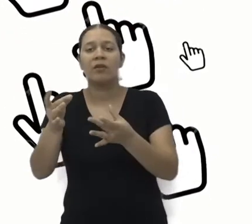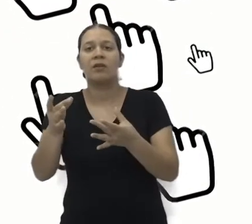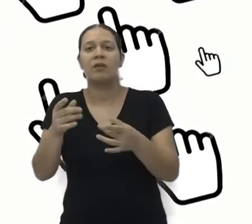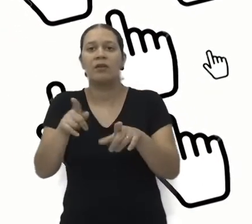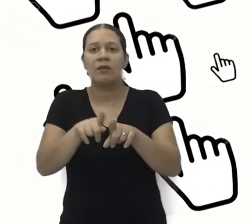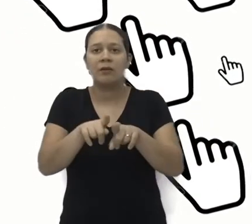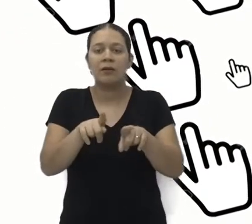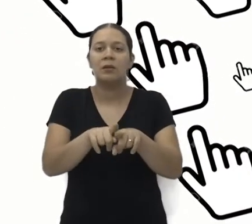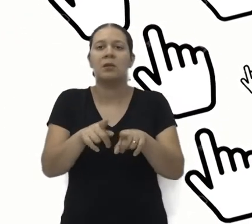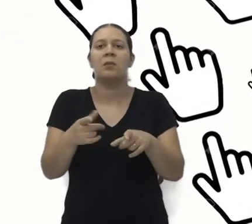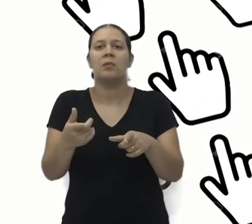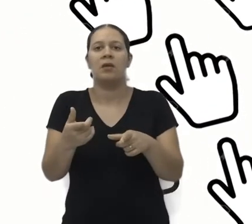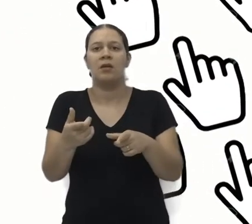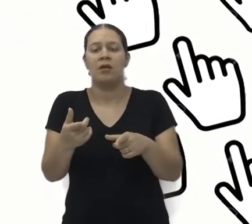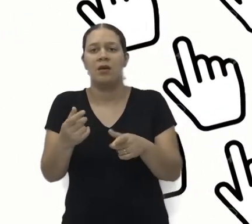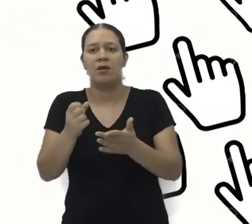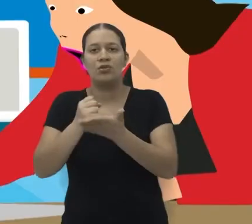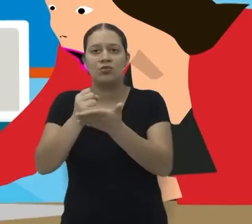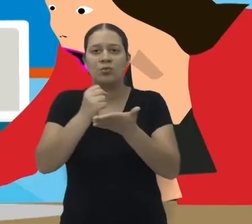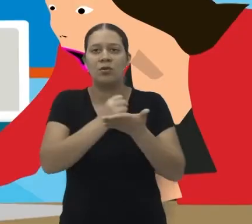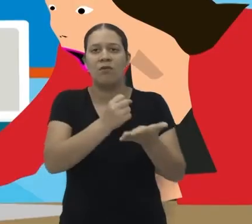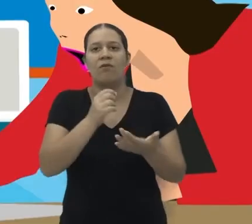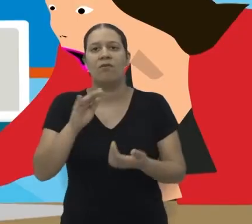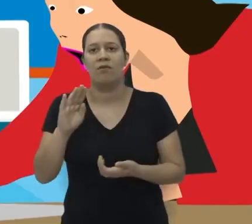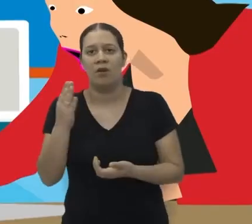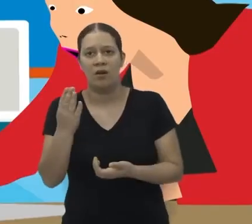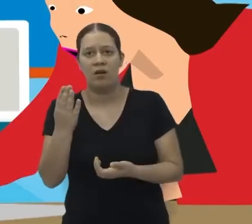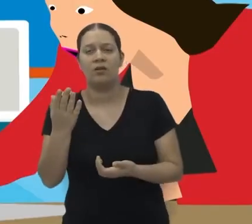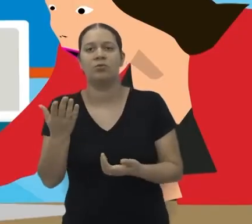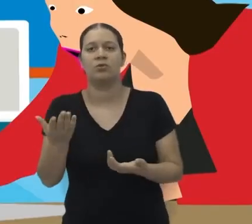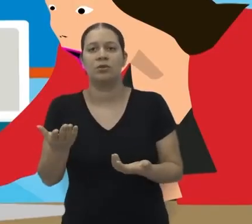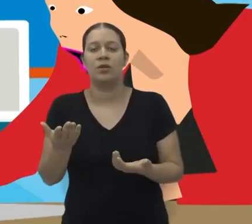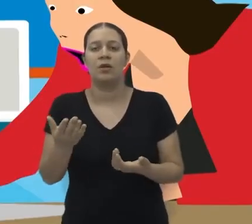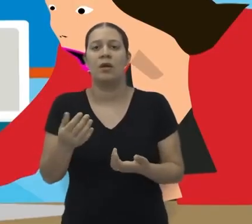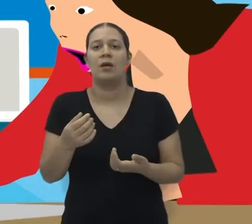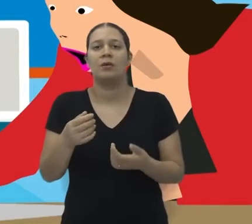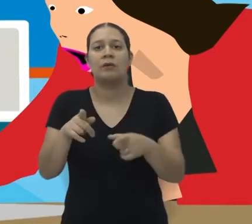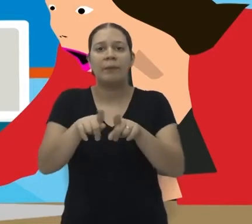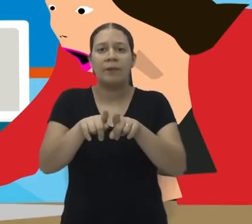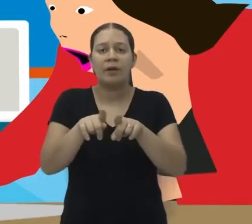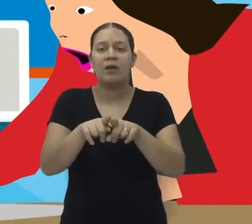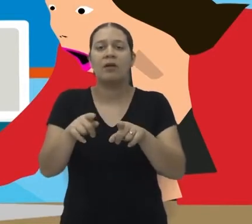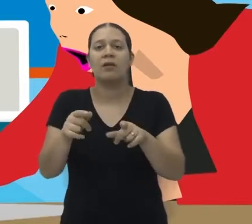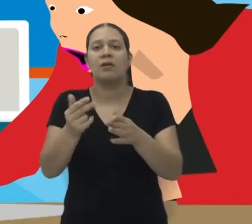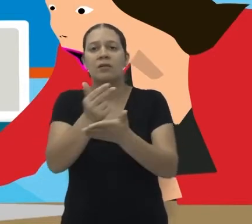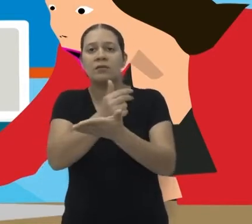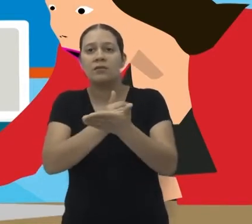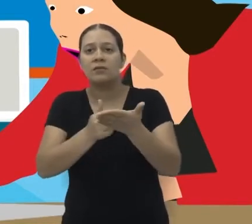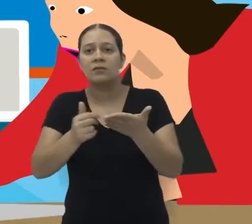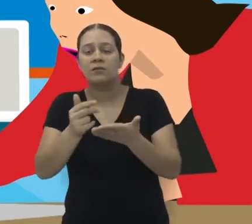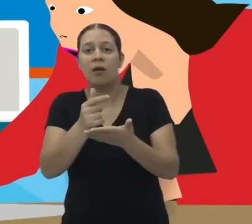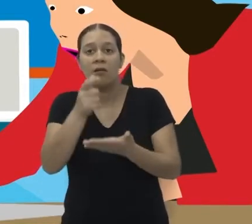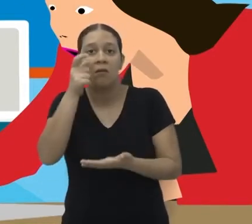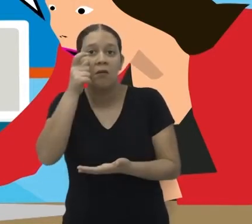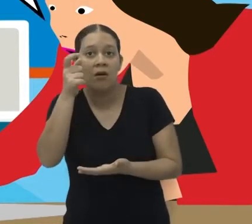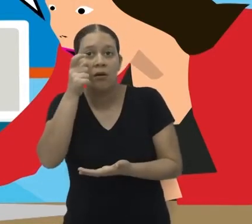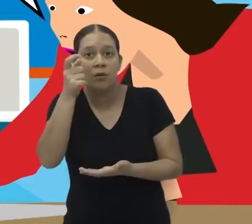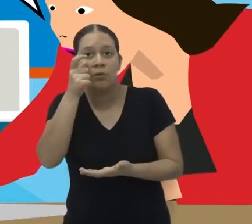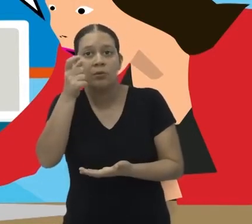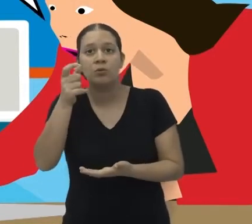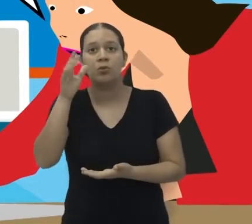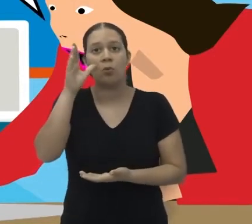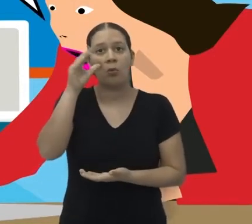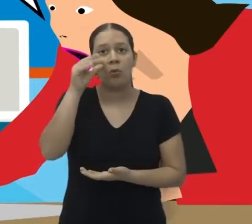vender publicidade e desinformações. As chamadas sensacionalistas com imagens chamativas que despertam